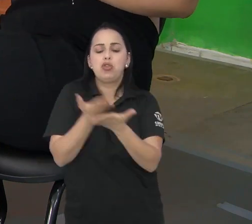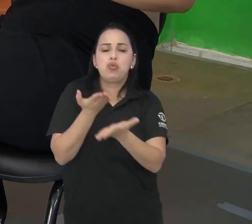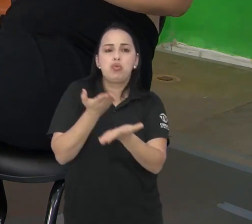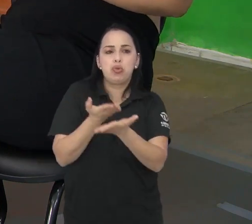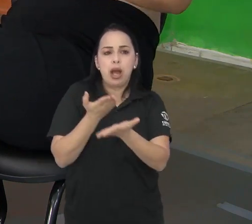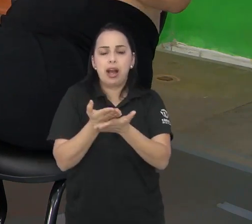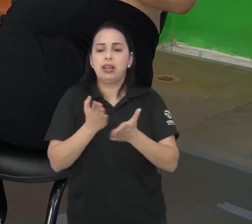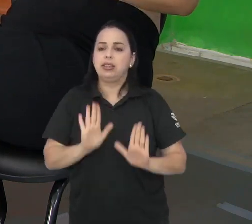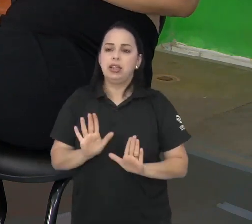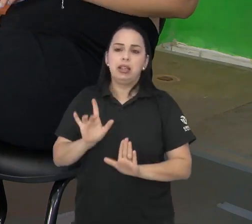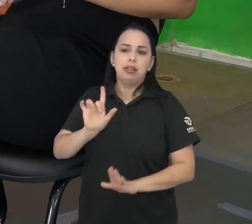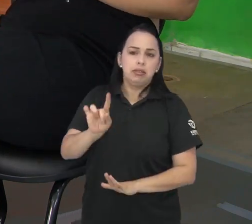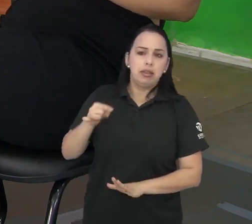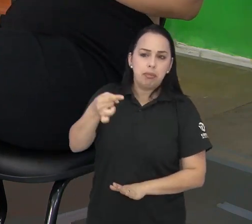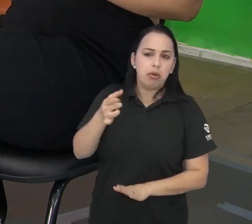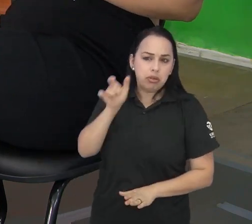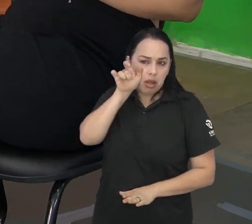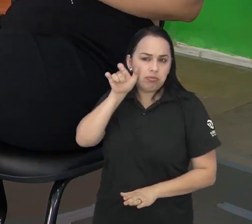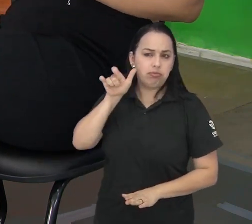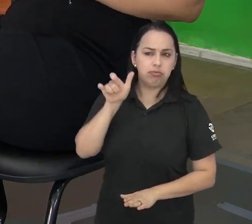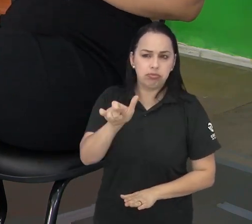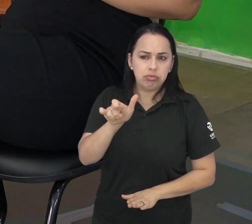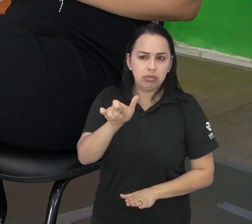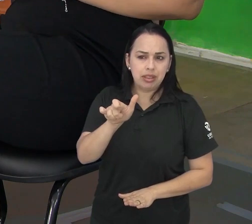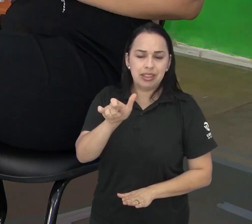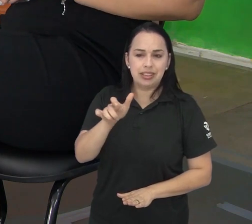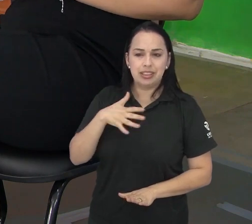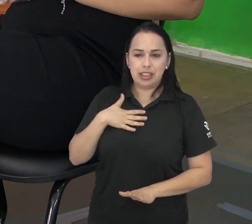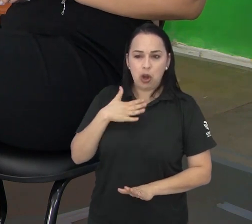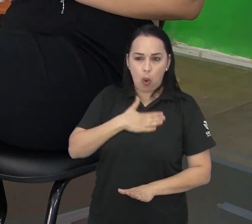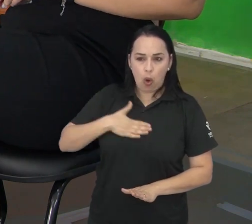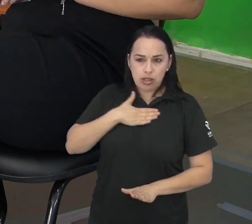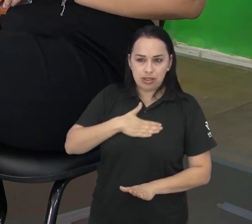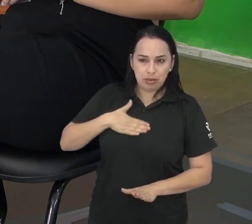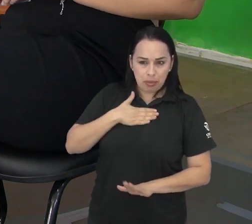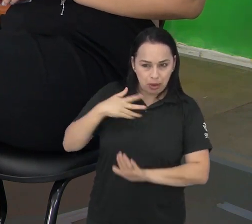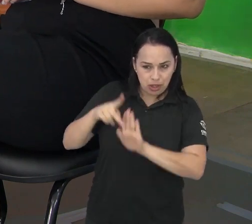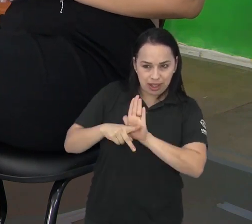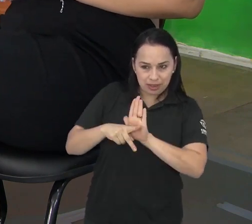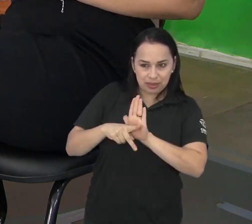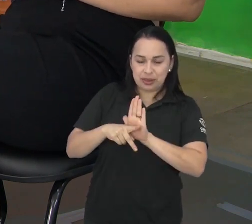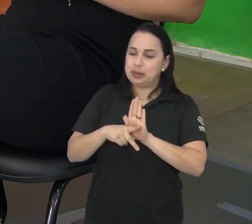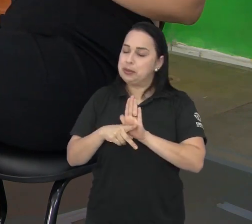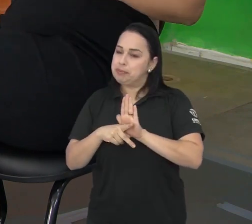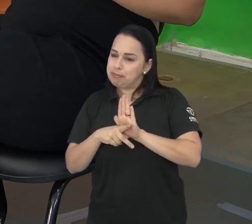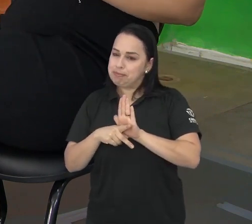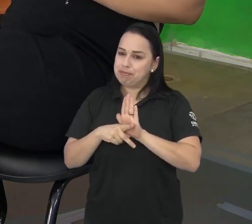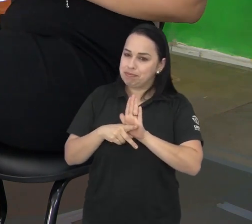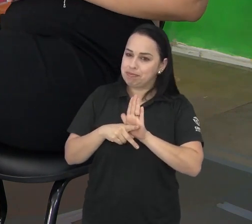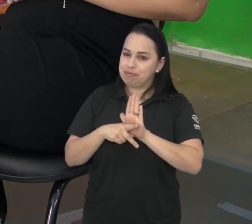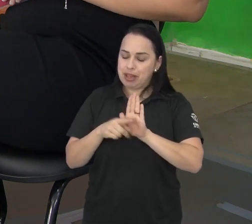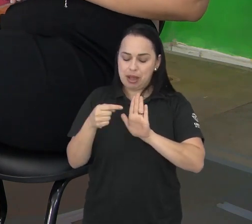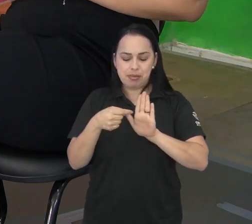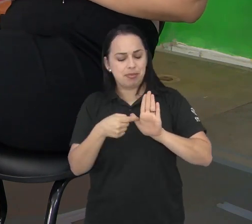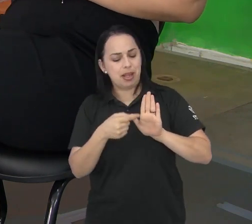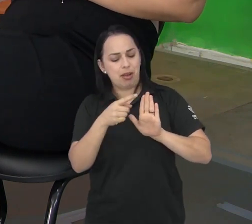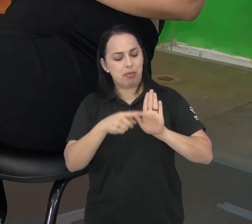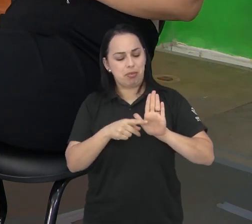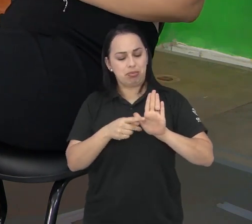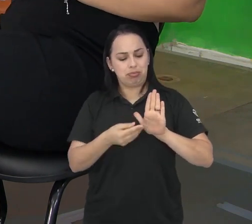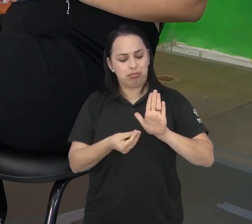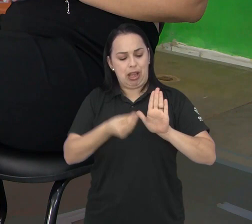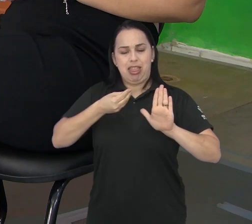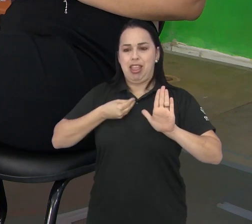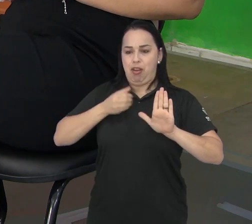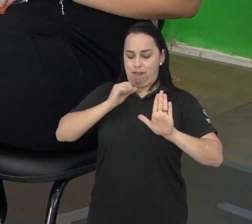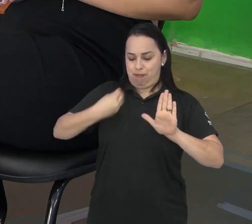E depois você se interessou, eu acho que você tem um envolvimento com o Projeto Guri, né? Você acha, ele